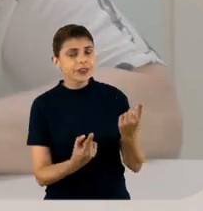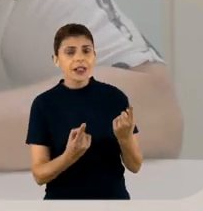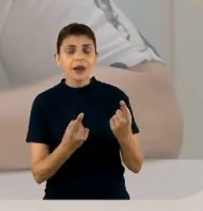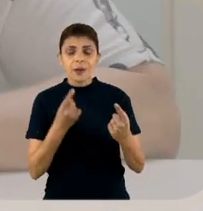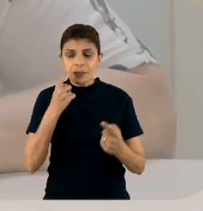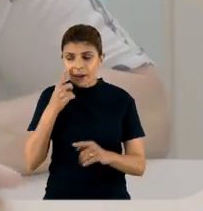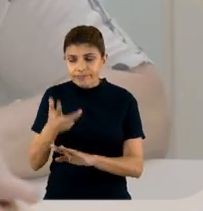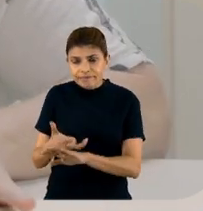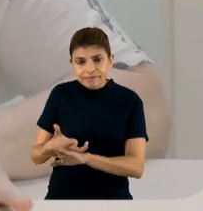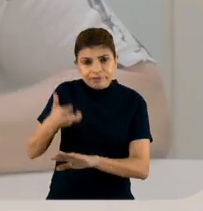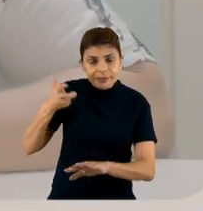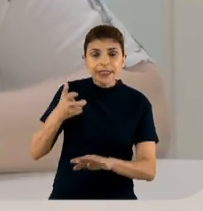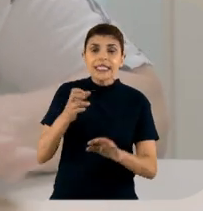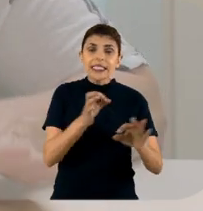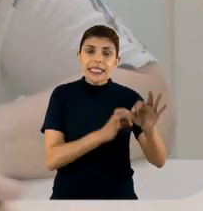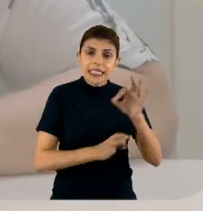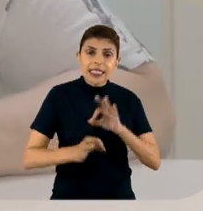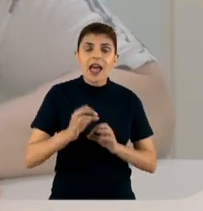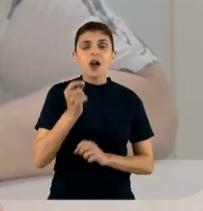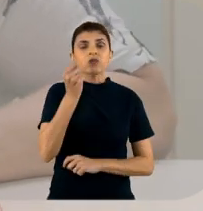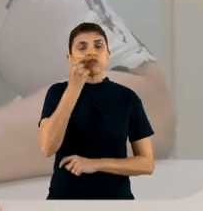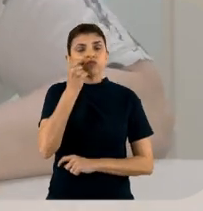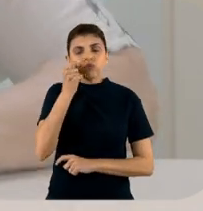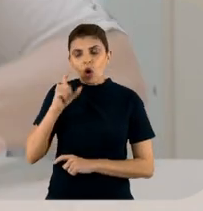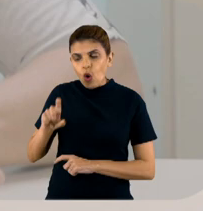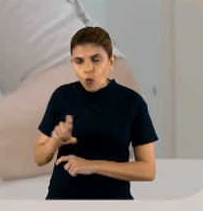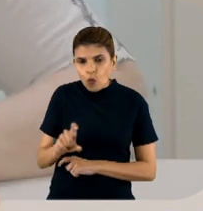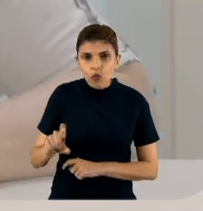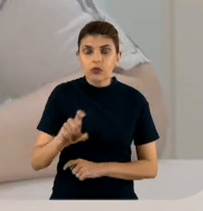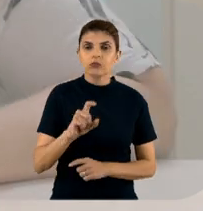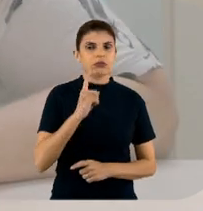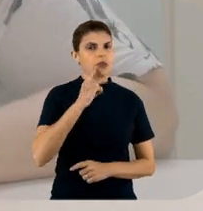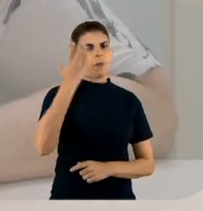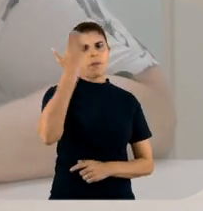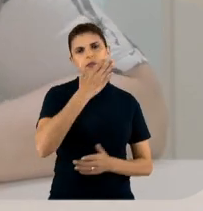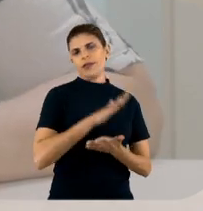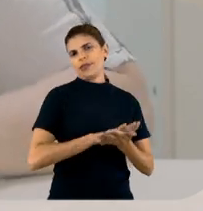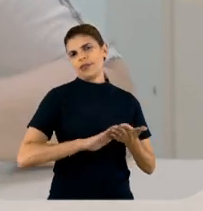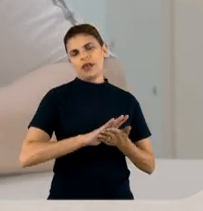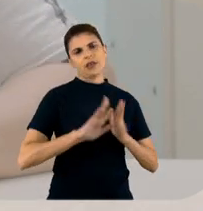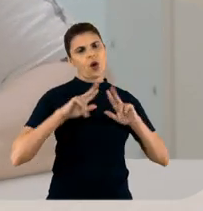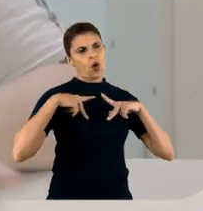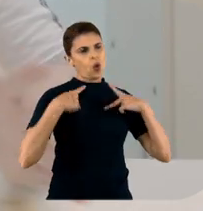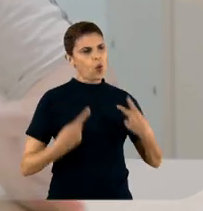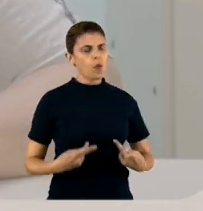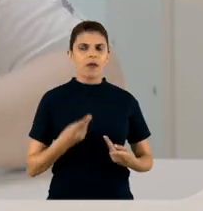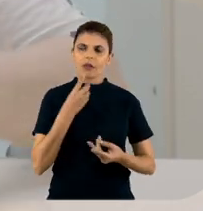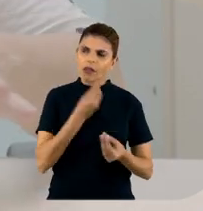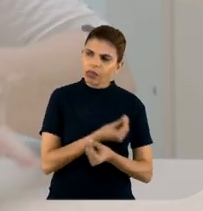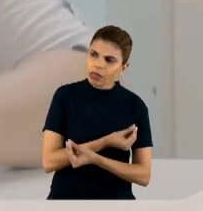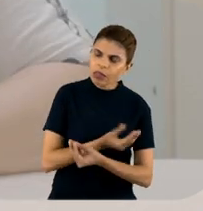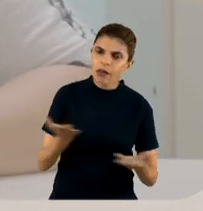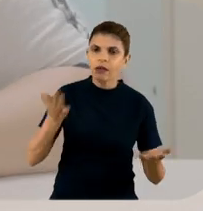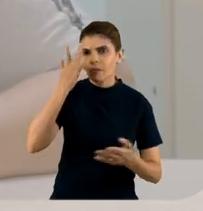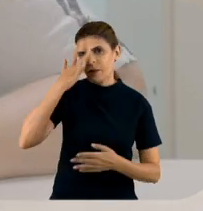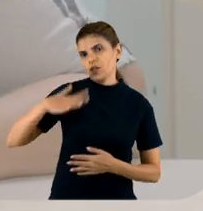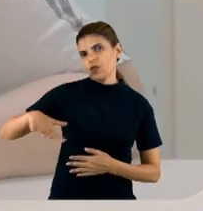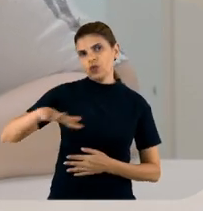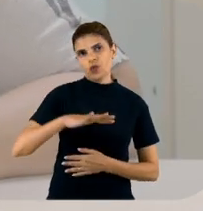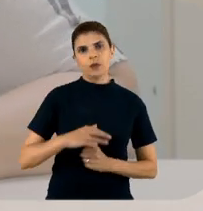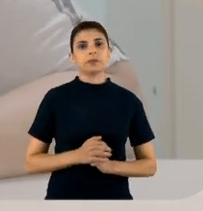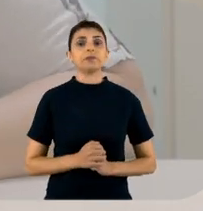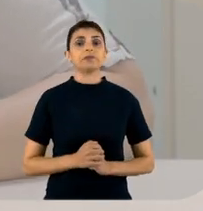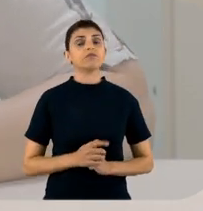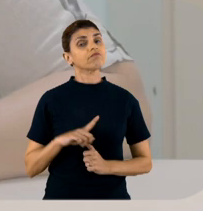cultura de célula em camundongo nada testado em humano foi feito com invermectina pra gente sair dando invermectina para todo